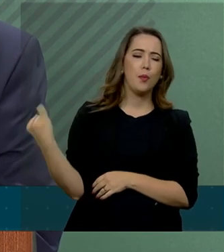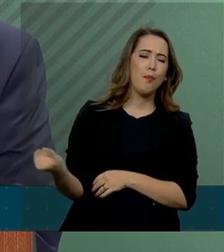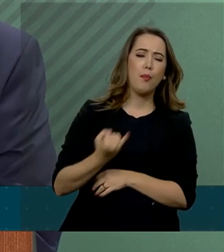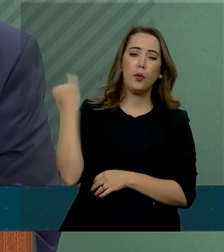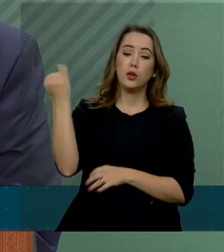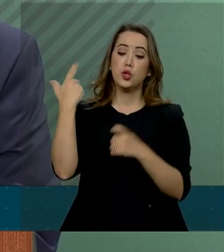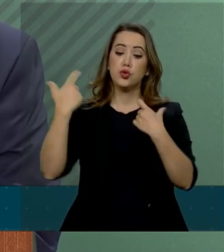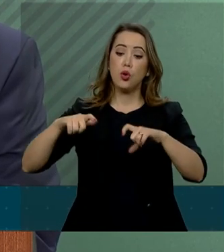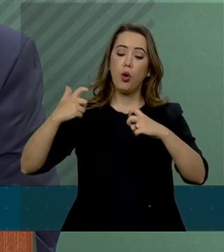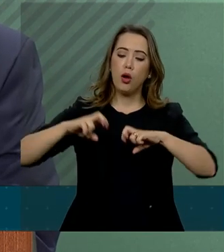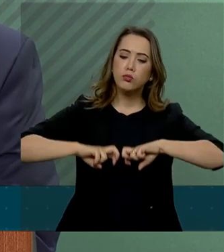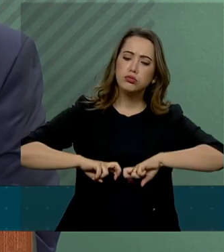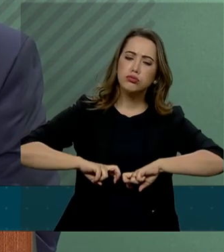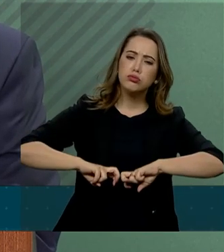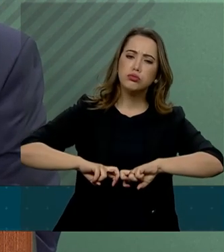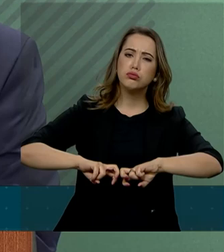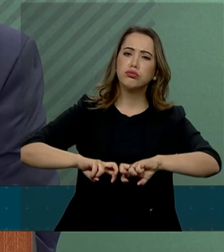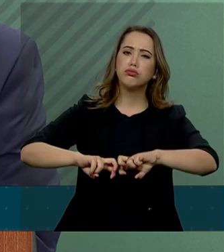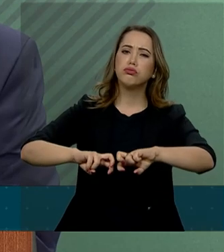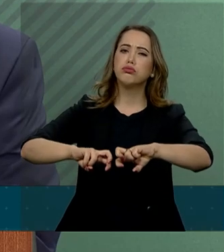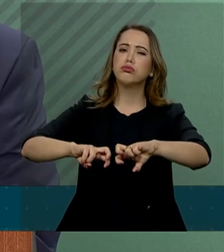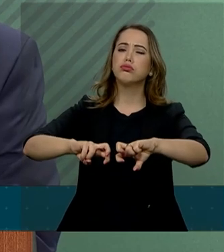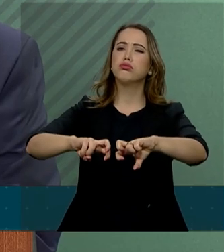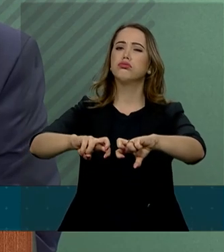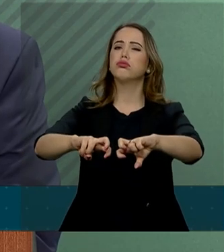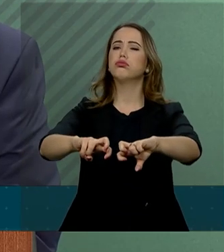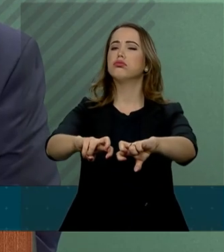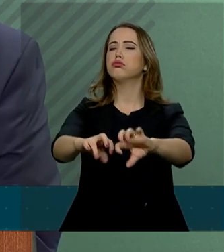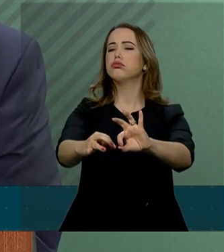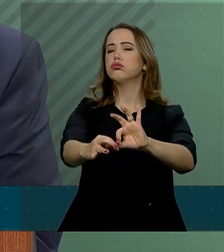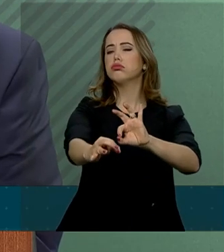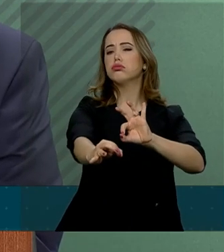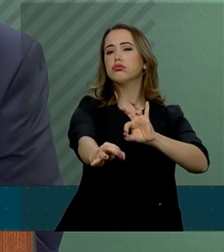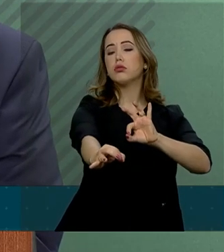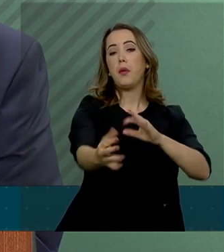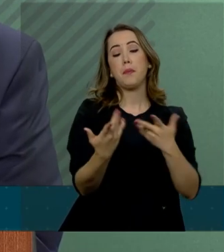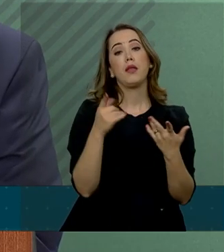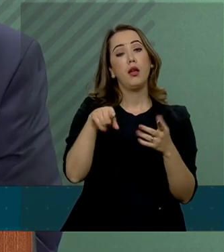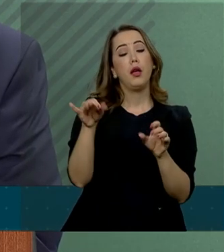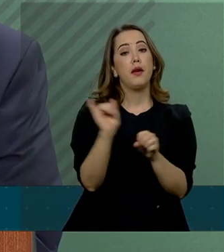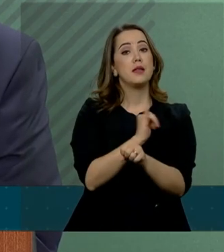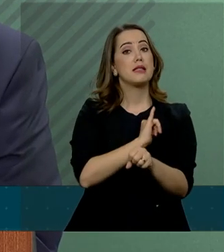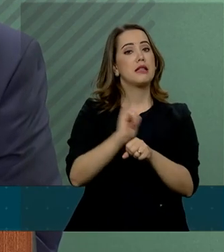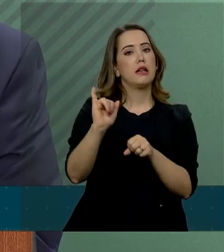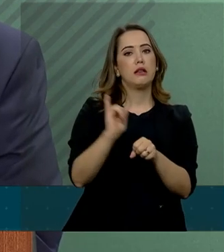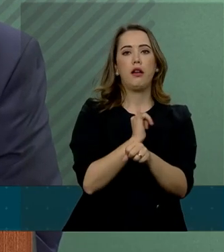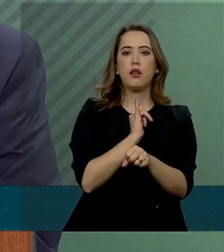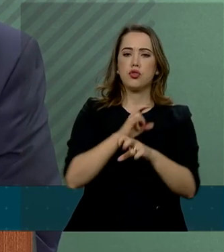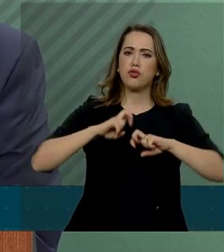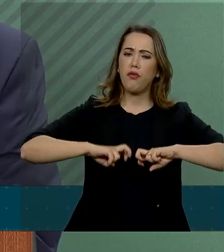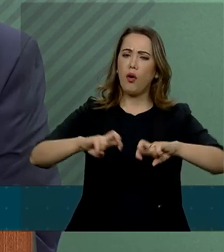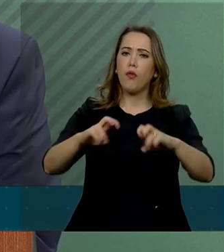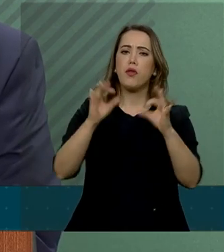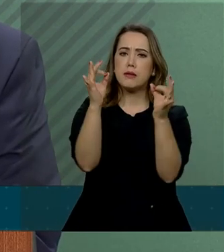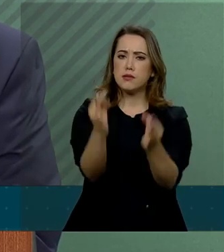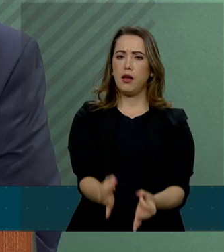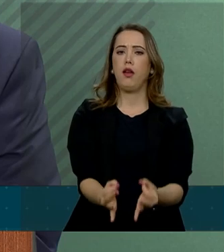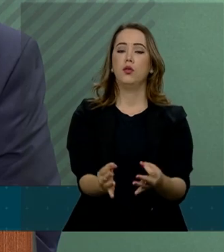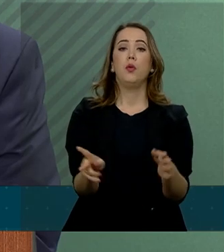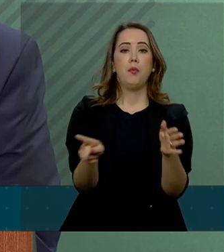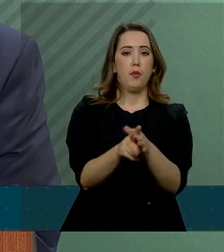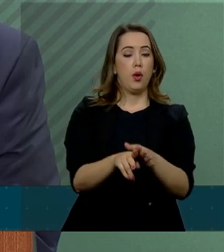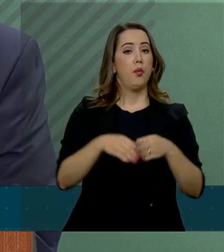essa concessão faz parte de uma estratégia ferroviária sólida do ministério da